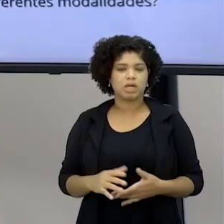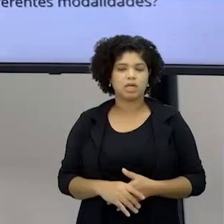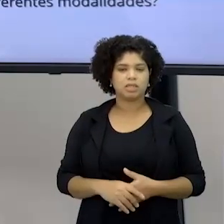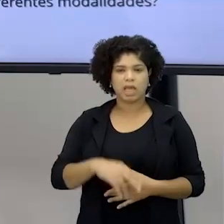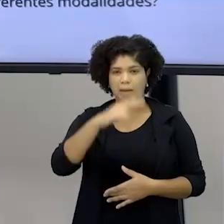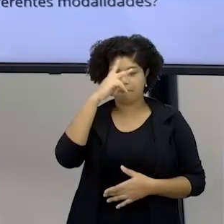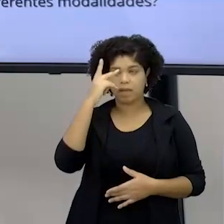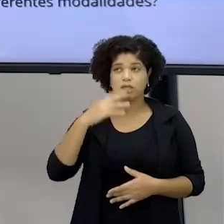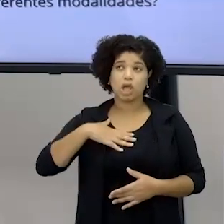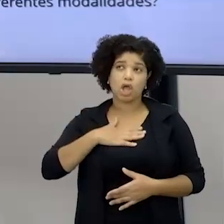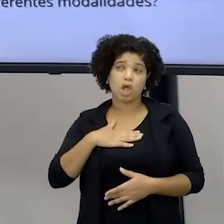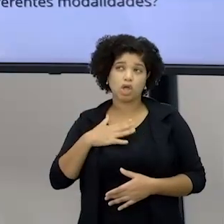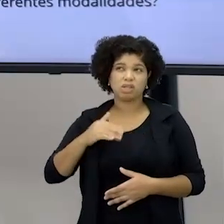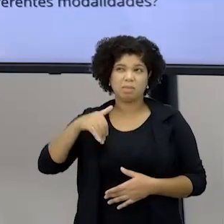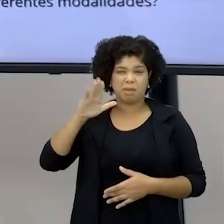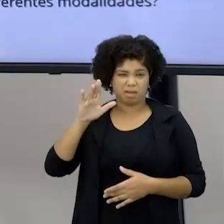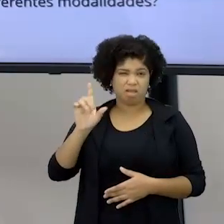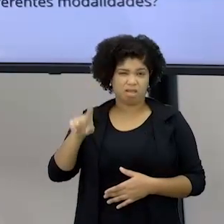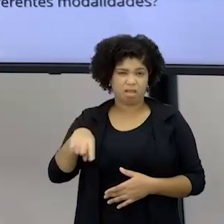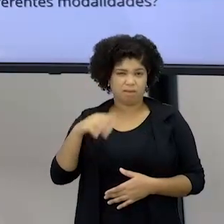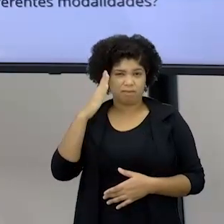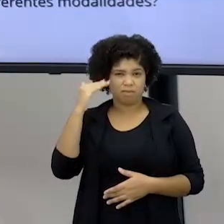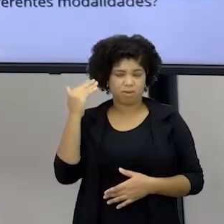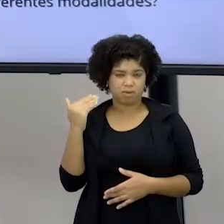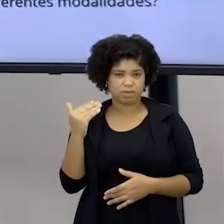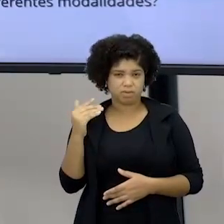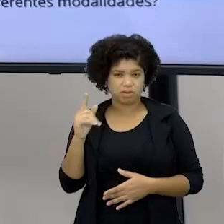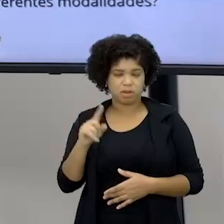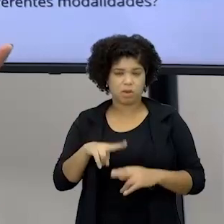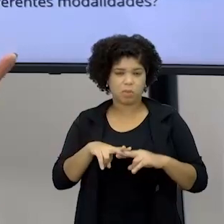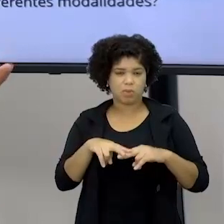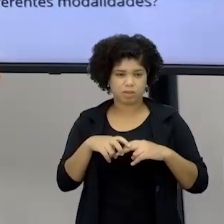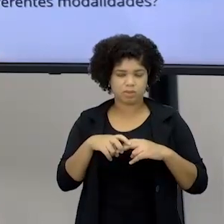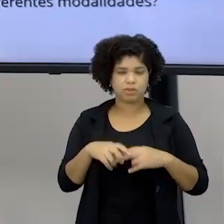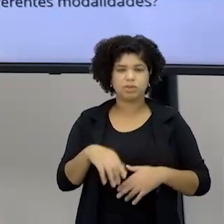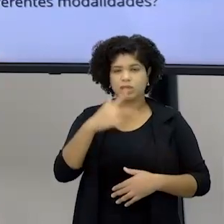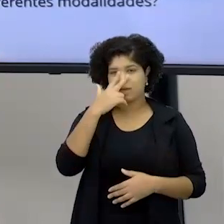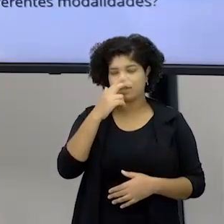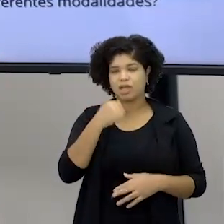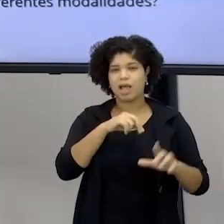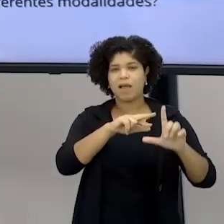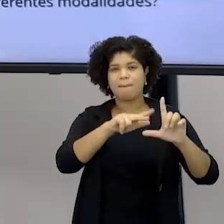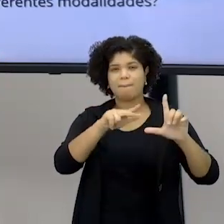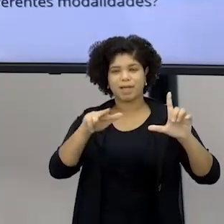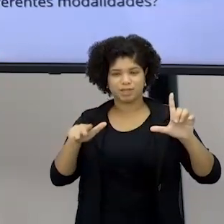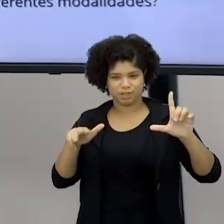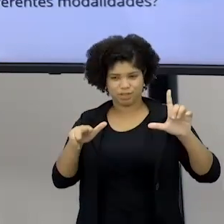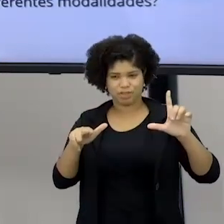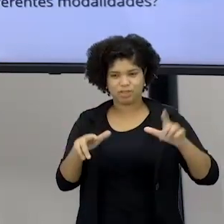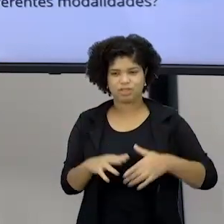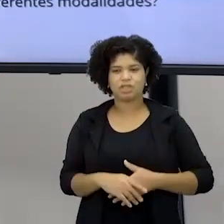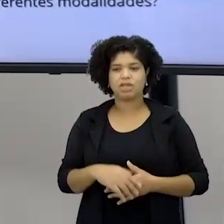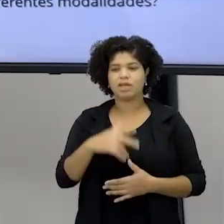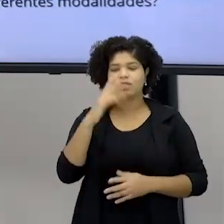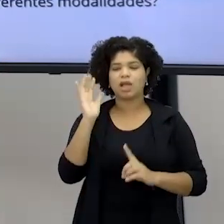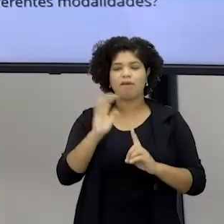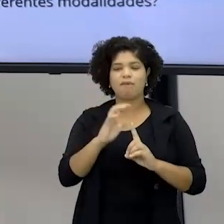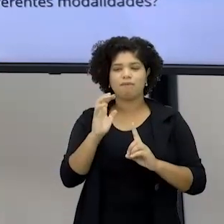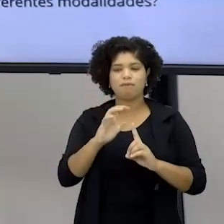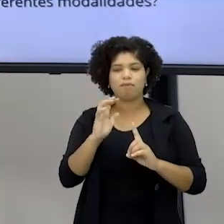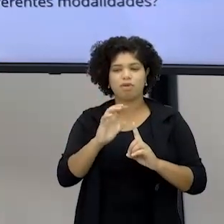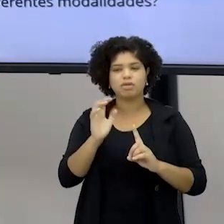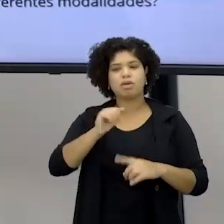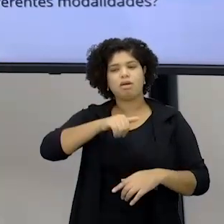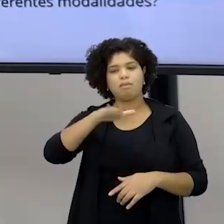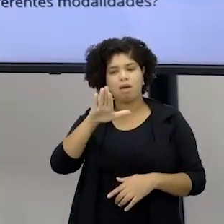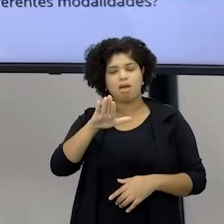as pessoas gostam mais? Será que a mídia, ela acaba influenciando ou